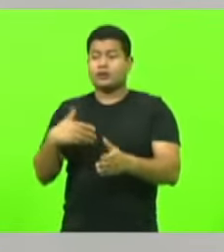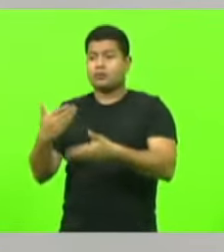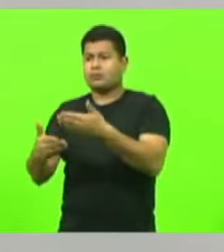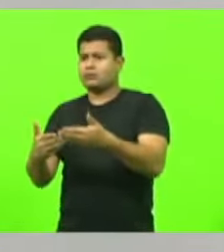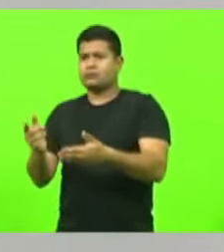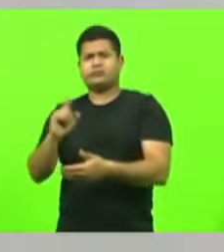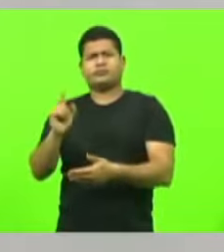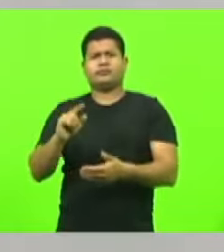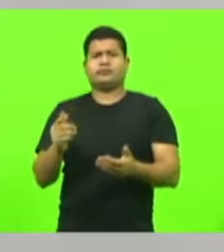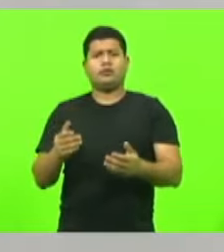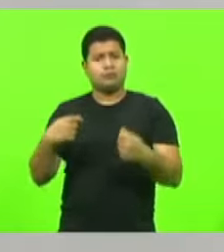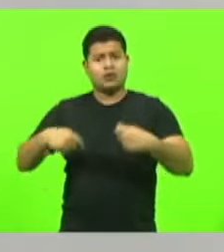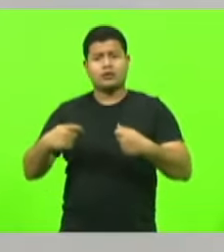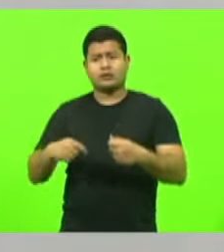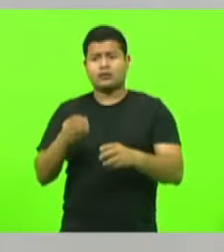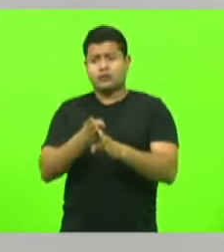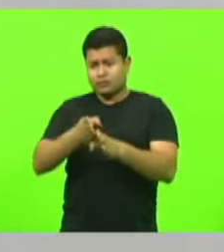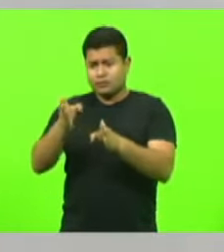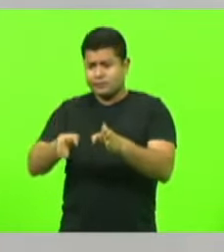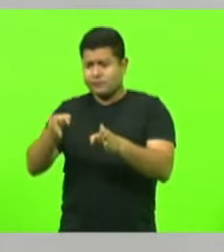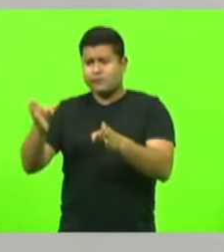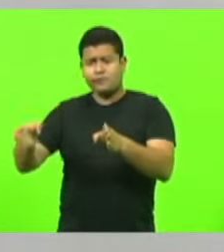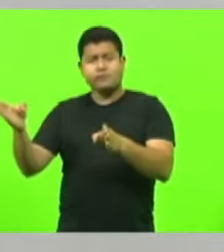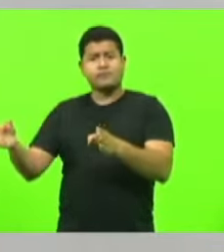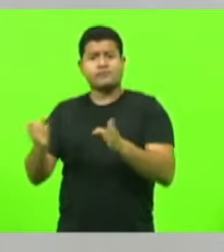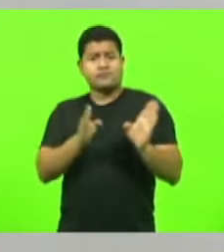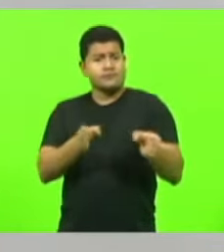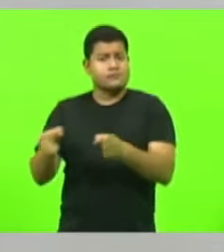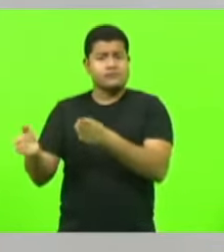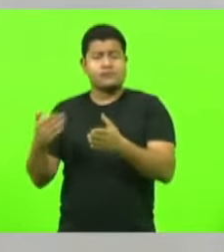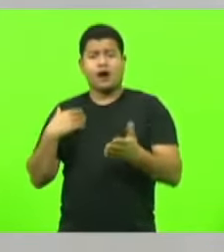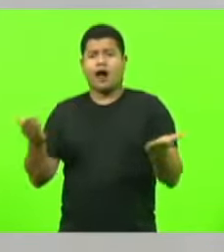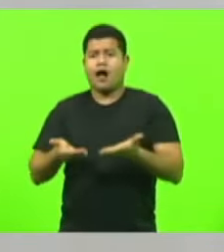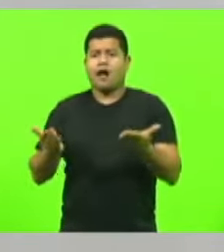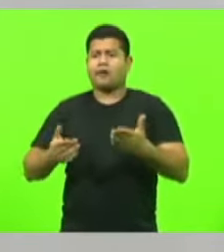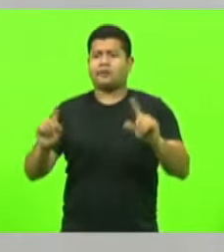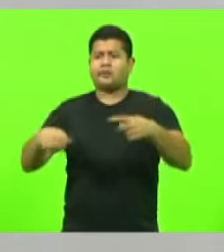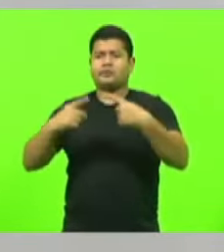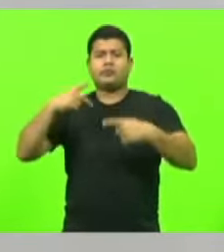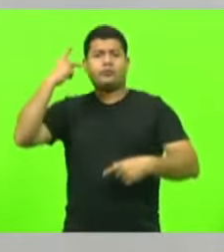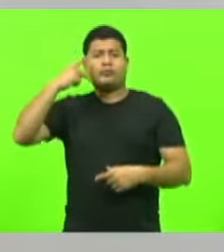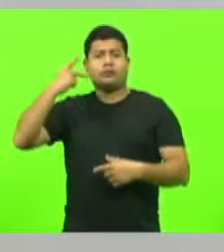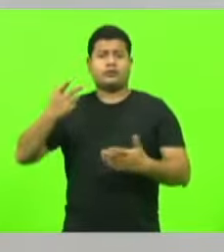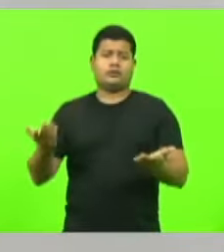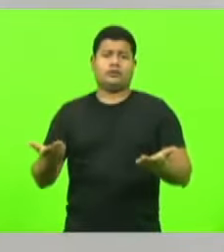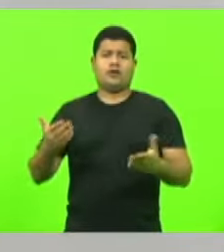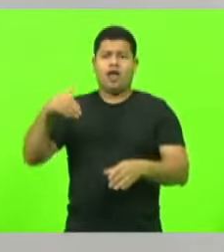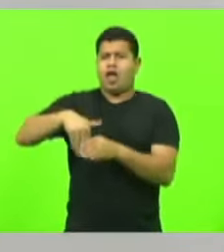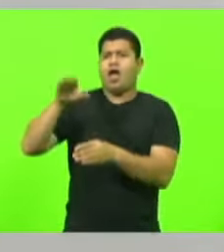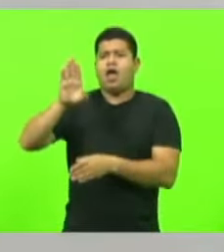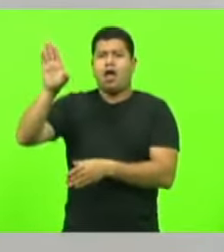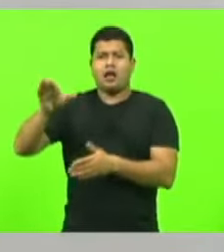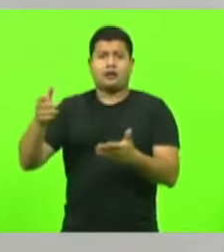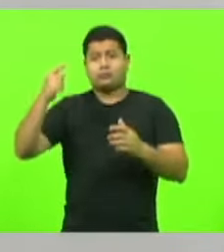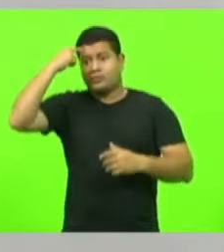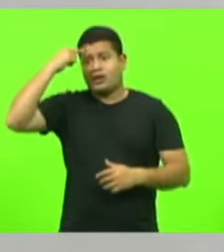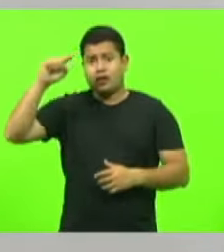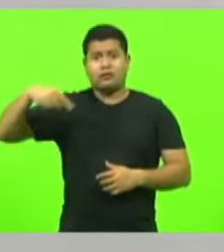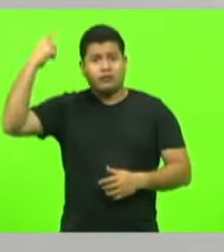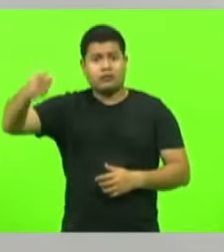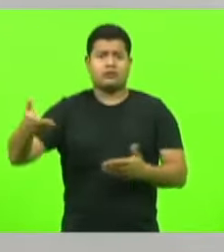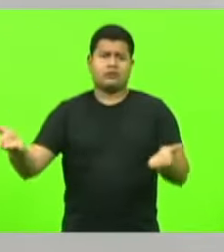uma disputa política eleitoral. Pelo amor de Deus, nas nossas costas, sob as nossas vidas. Um